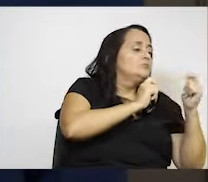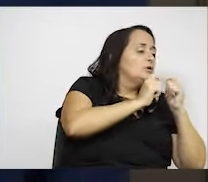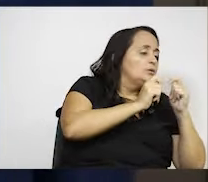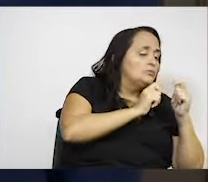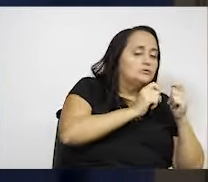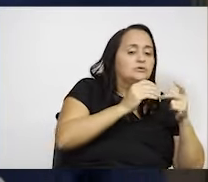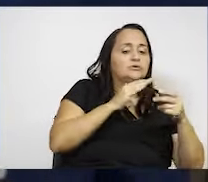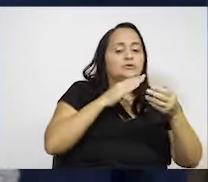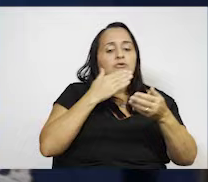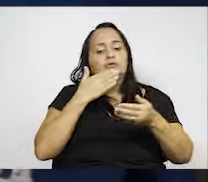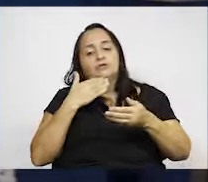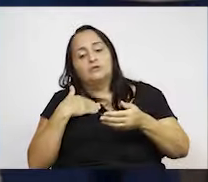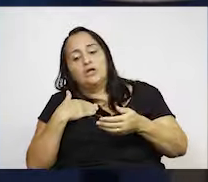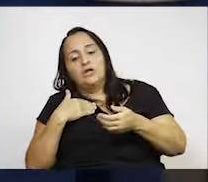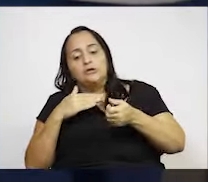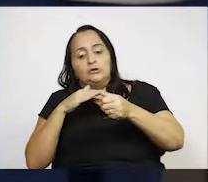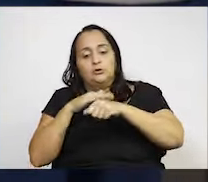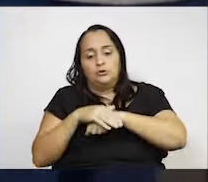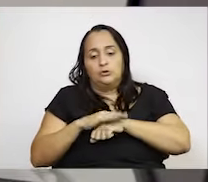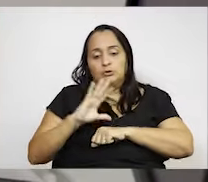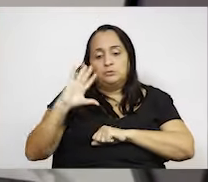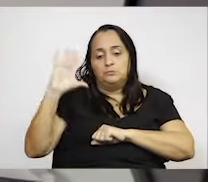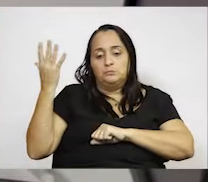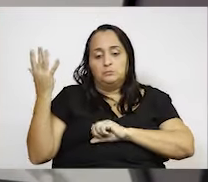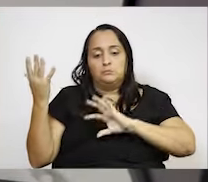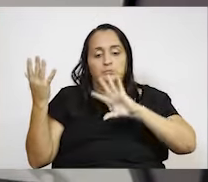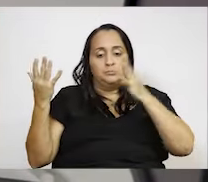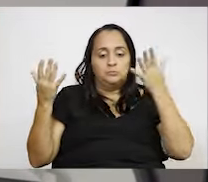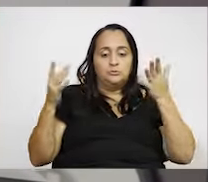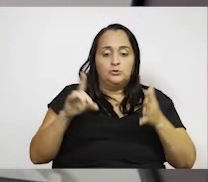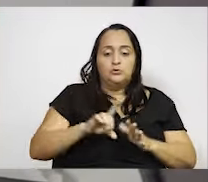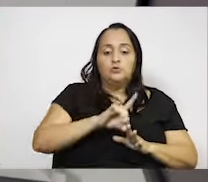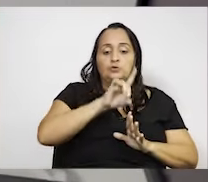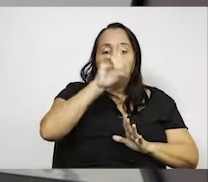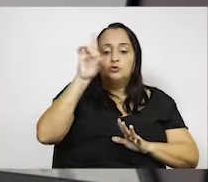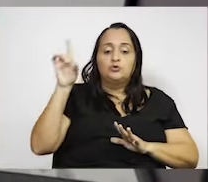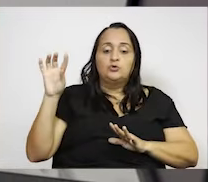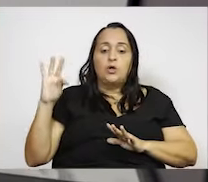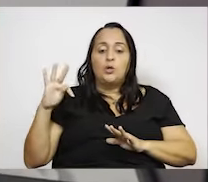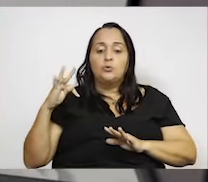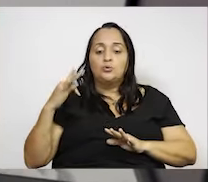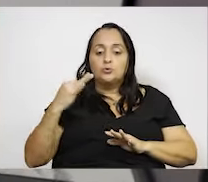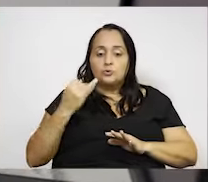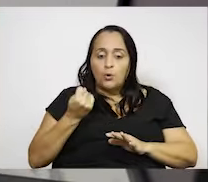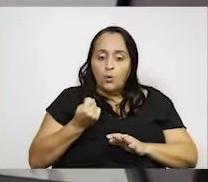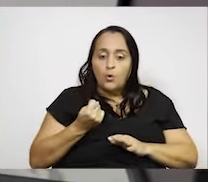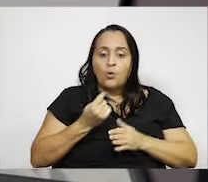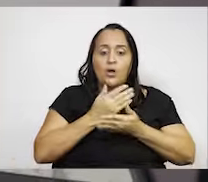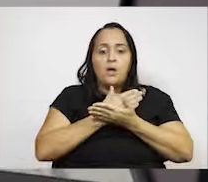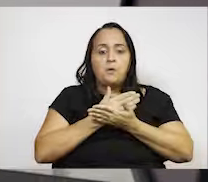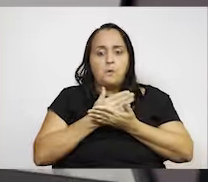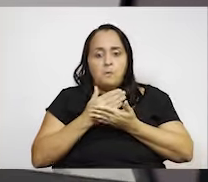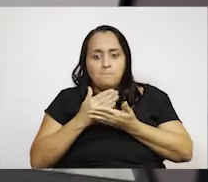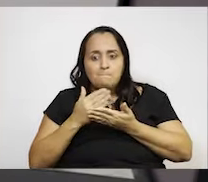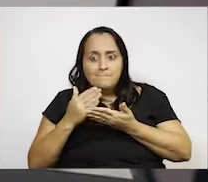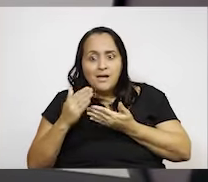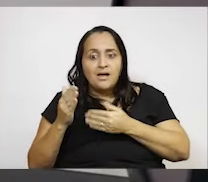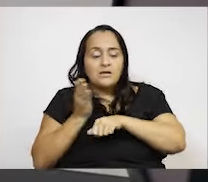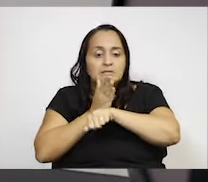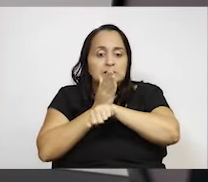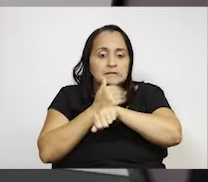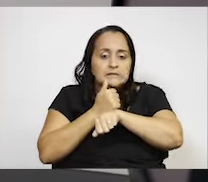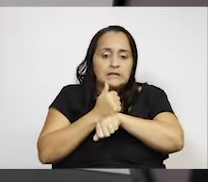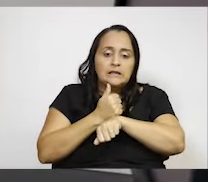fazer matéria, vai de tarde fazer matéria e vai de noite, porque os fatos ocorrem o dia todo. Entende? Então, o jornal começa